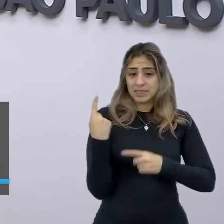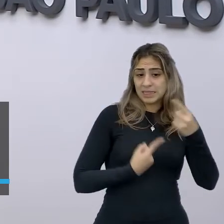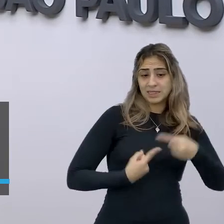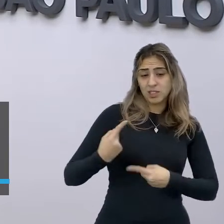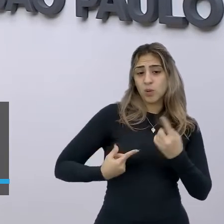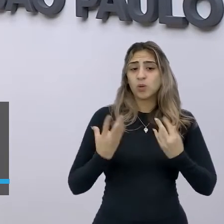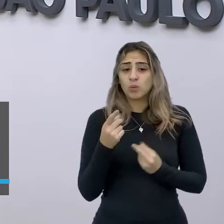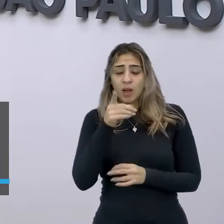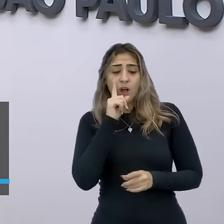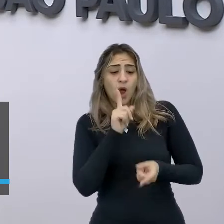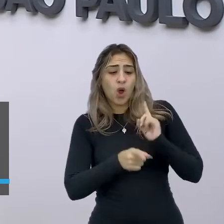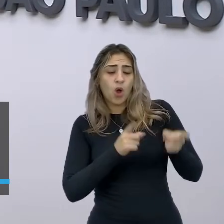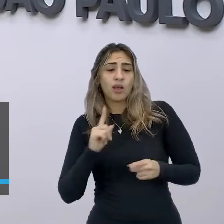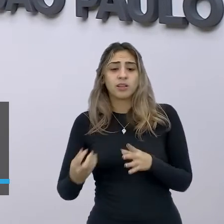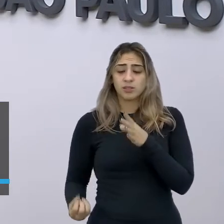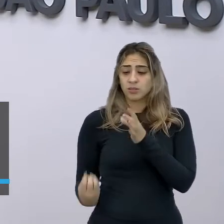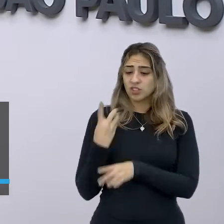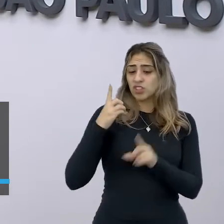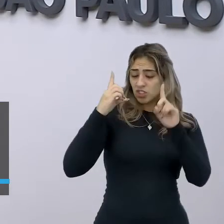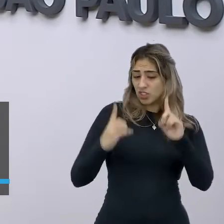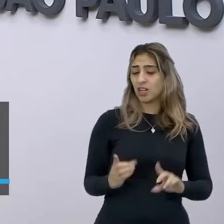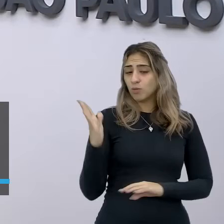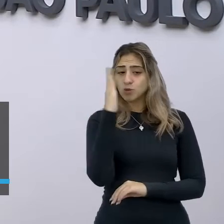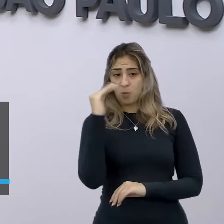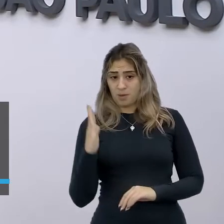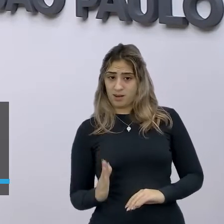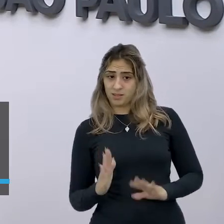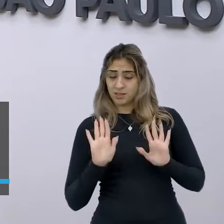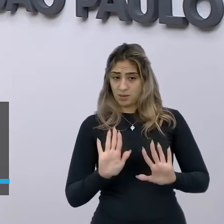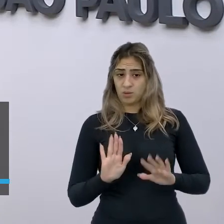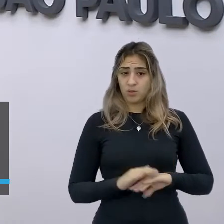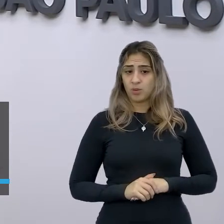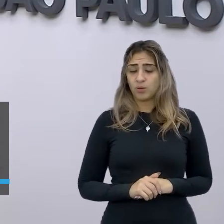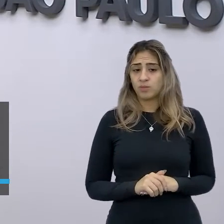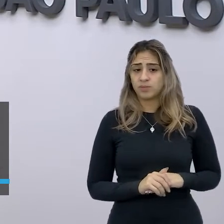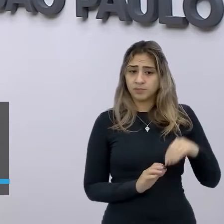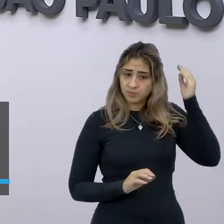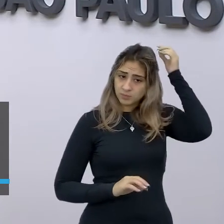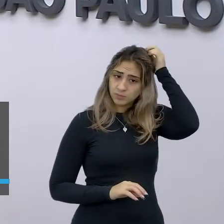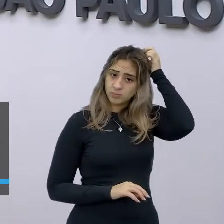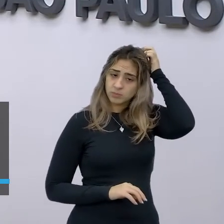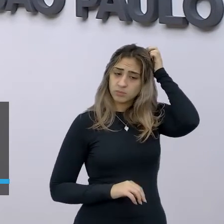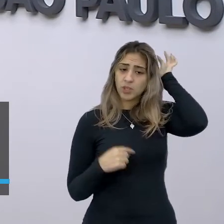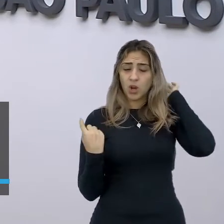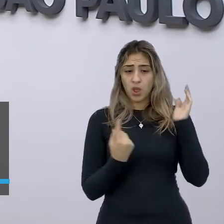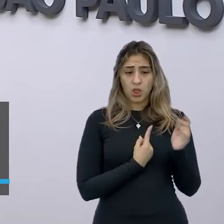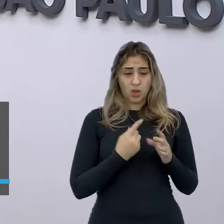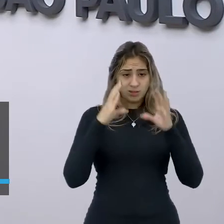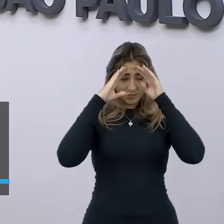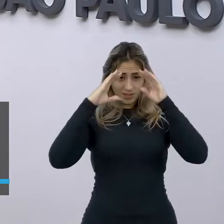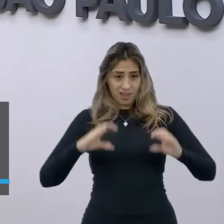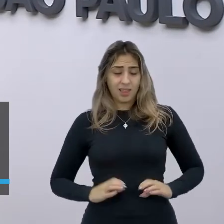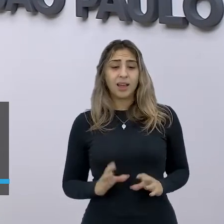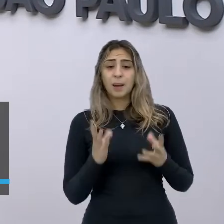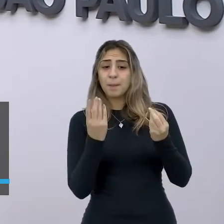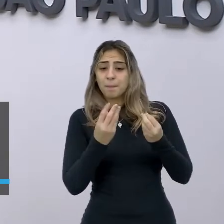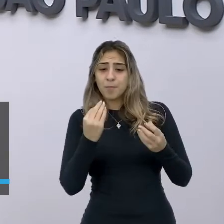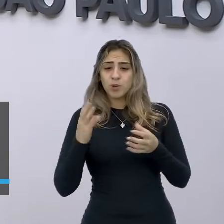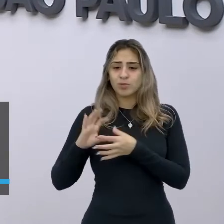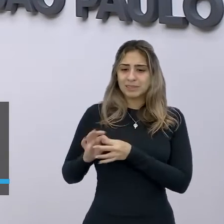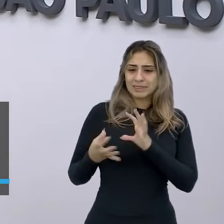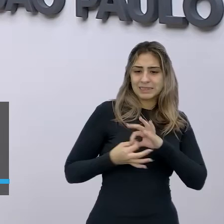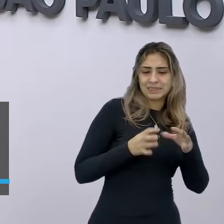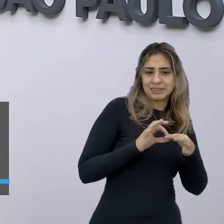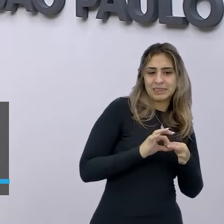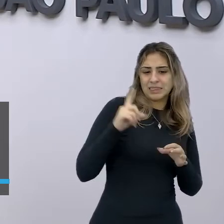muito essa ordem de surgimento dos direitos no Brasil, e a nossa cidadania ela é bastante contestada,